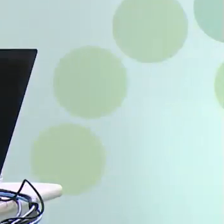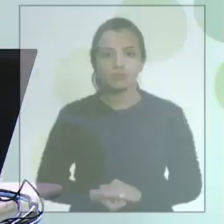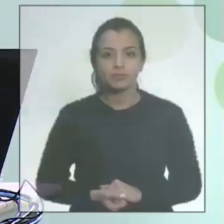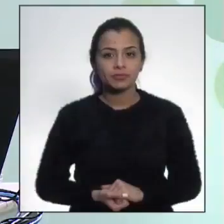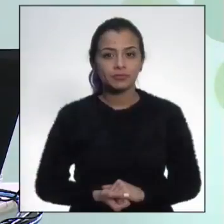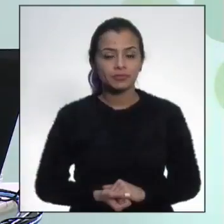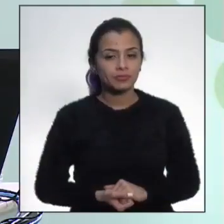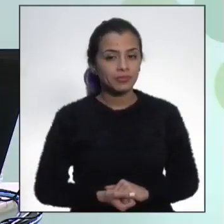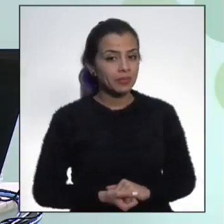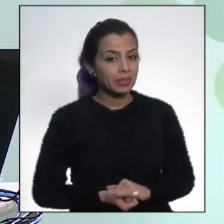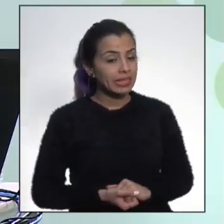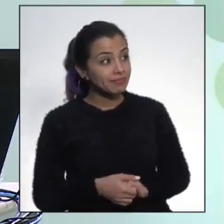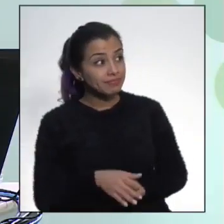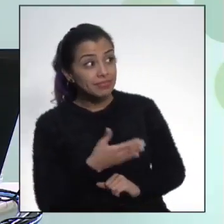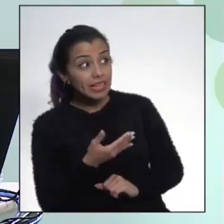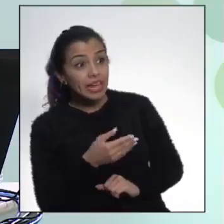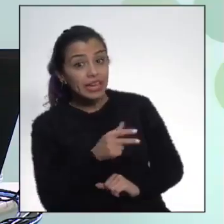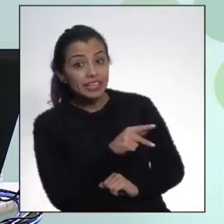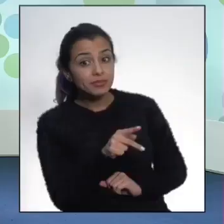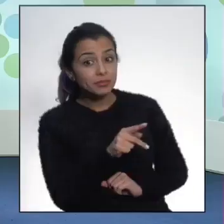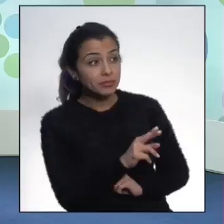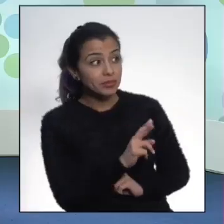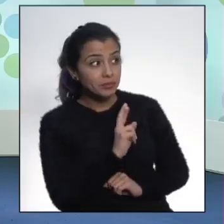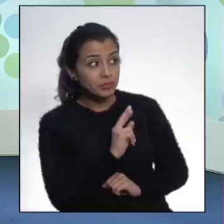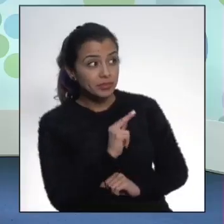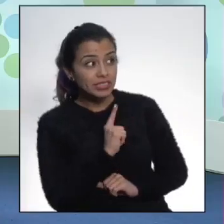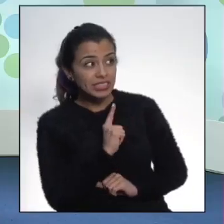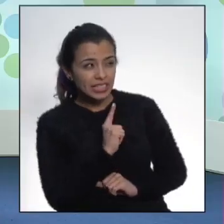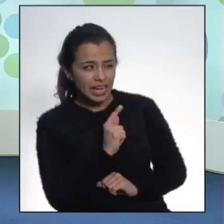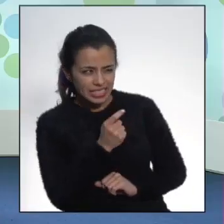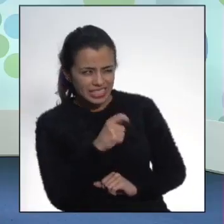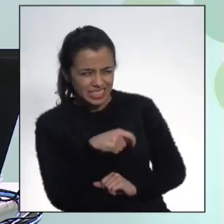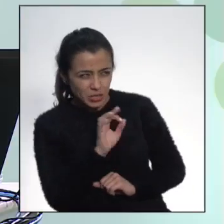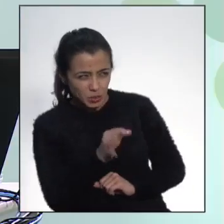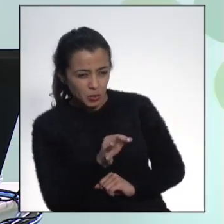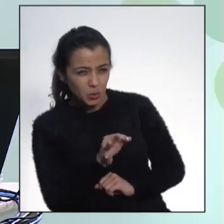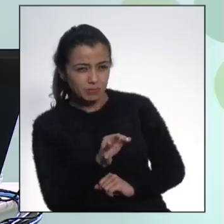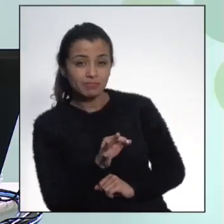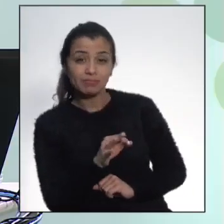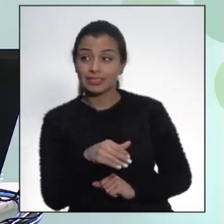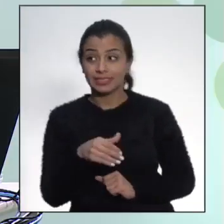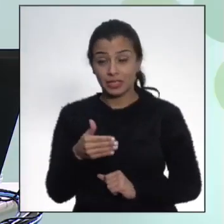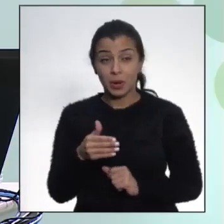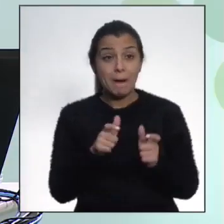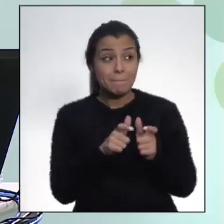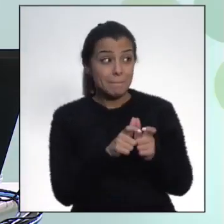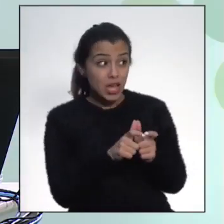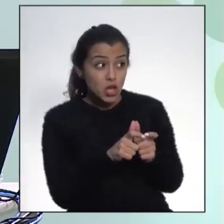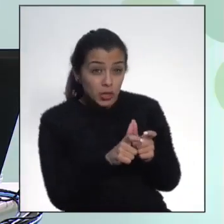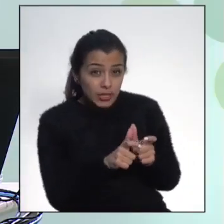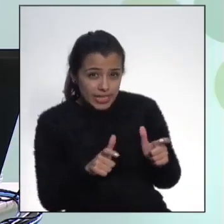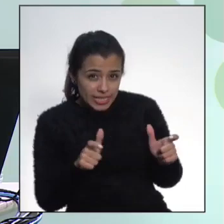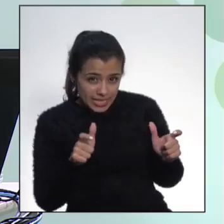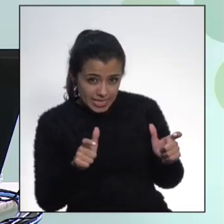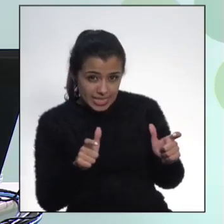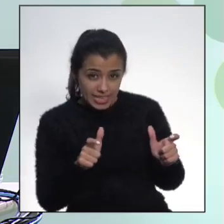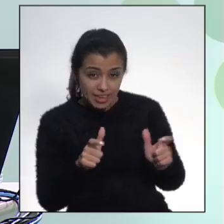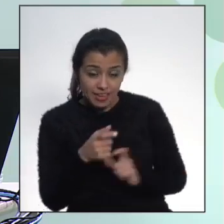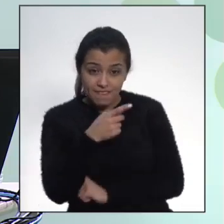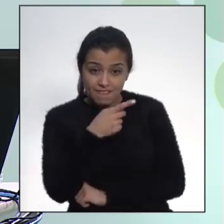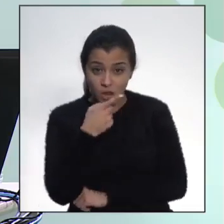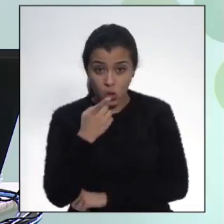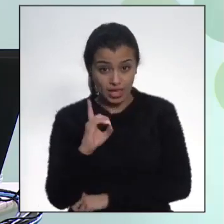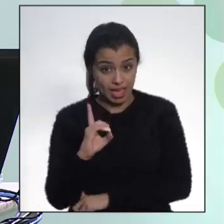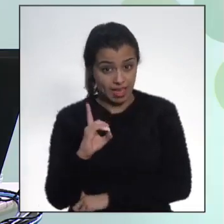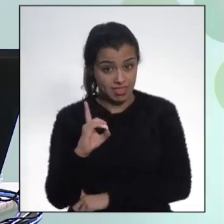E aí, então, professor Mauro? Conseguiram acertar, professora Márcia? Então, a maioria que está falando que é a alternativa